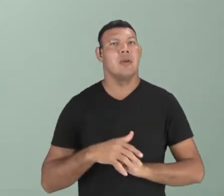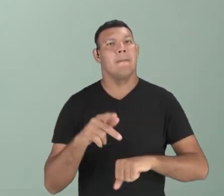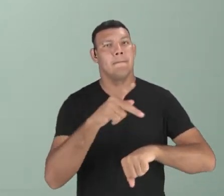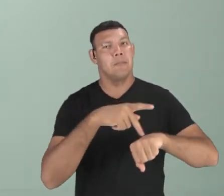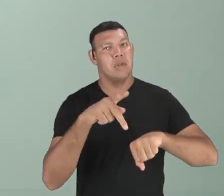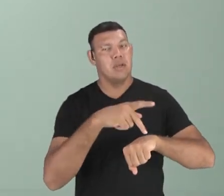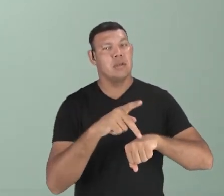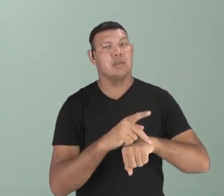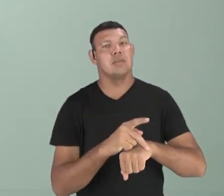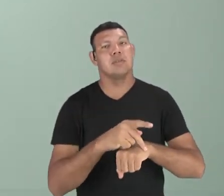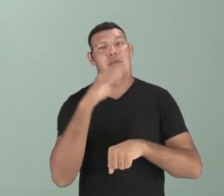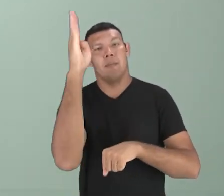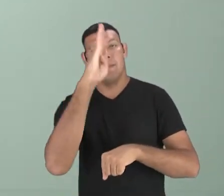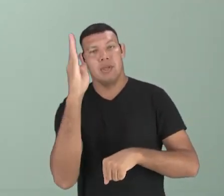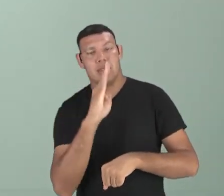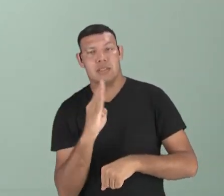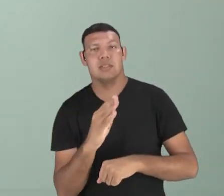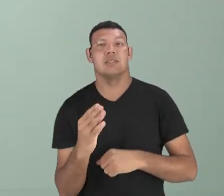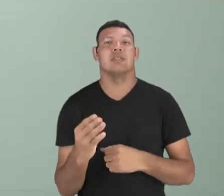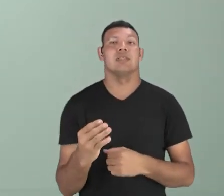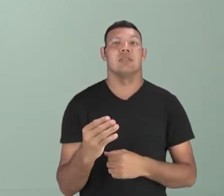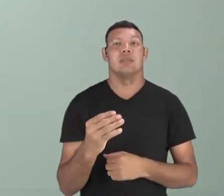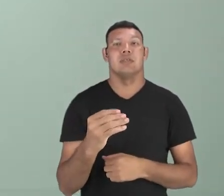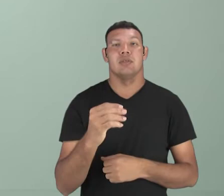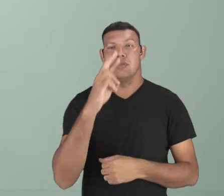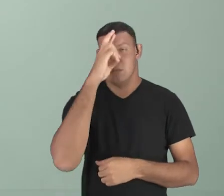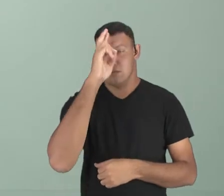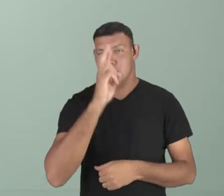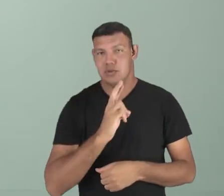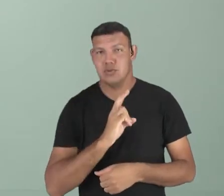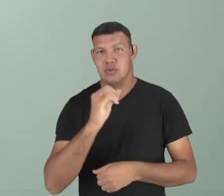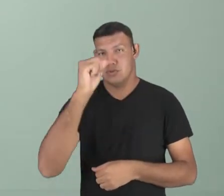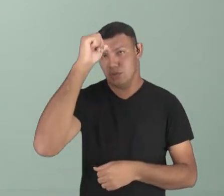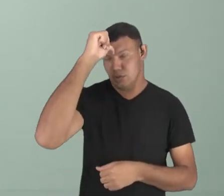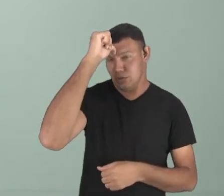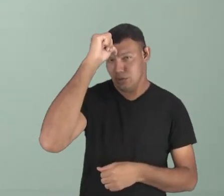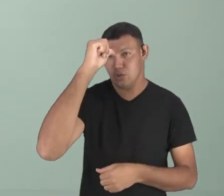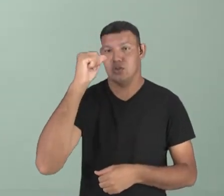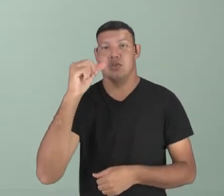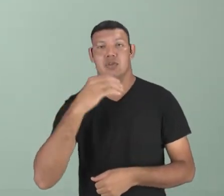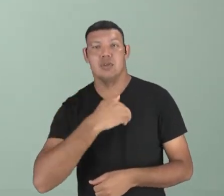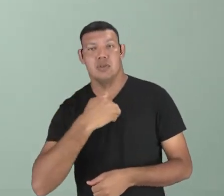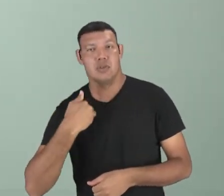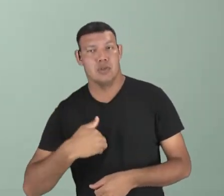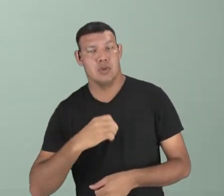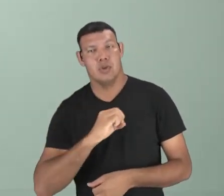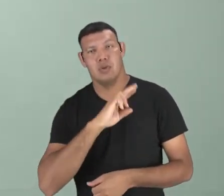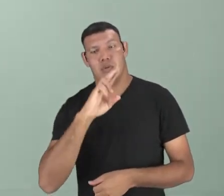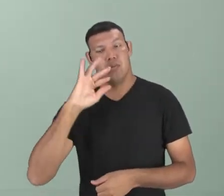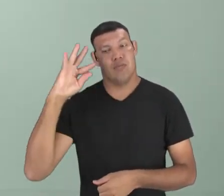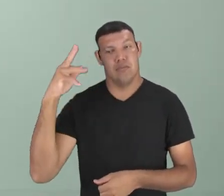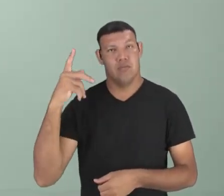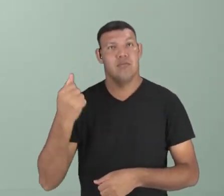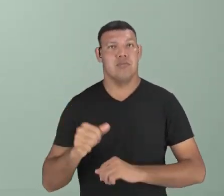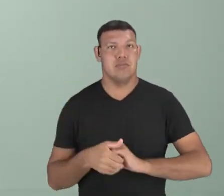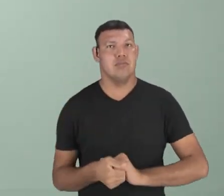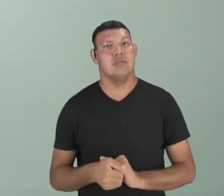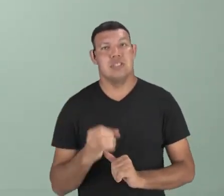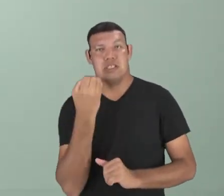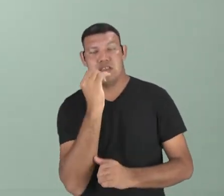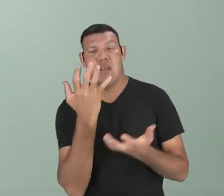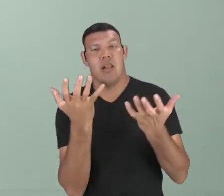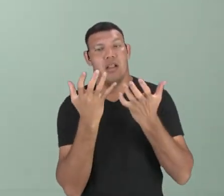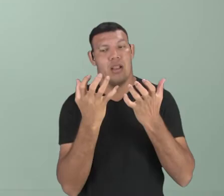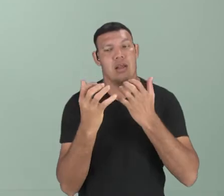de fazer sua expansão comercial, sua expansão, digamos assim, econômica, então a